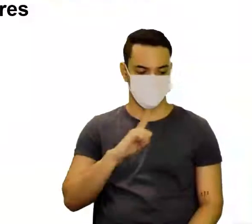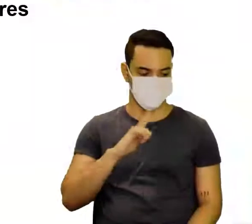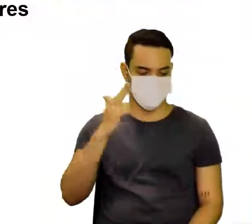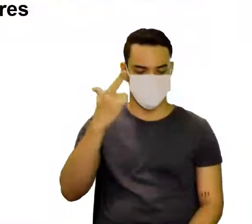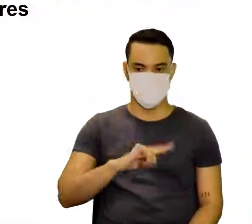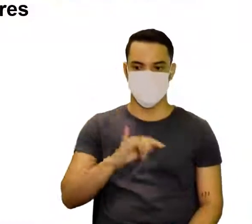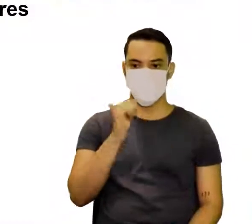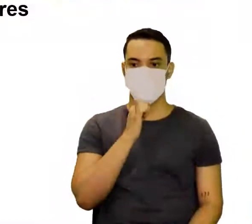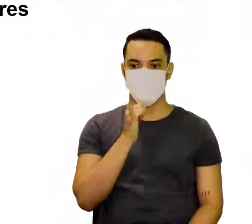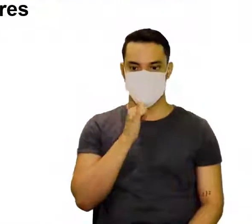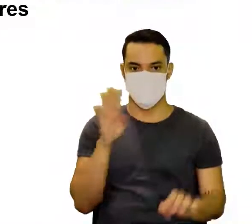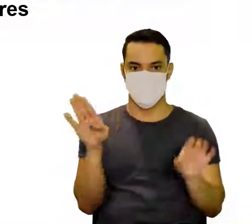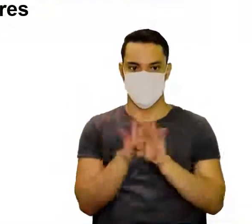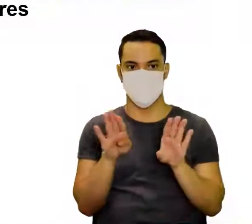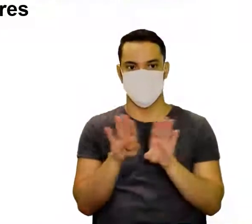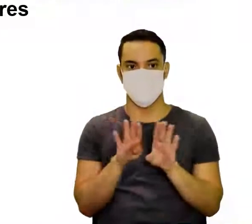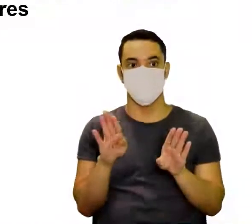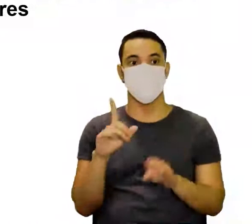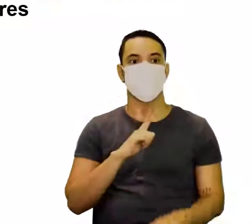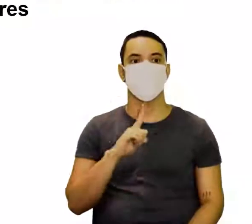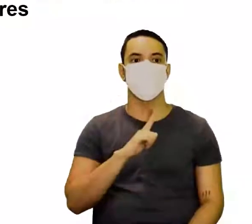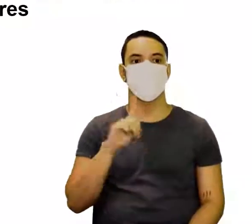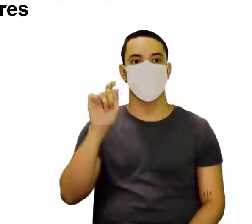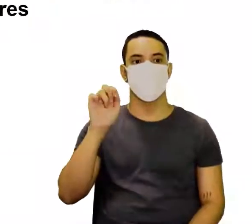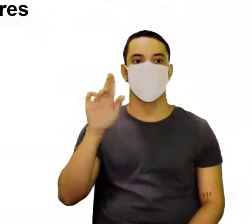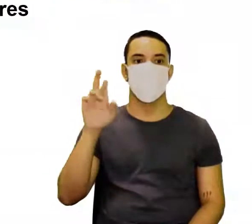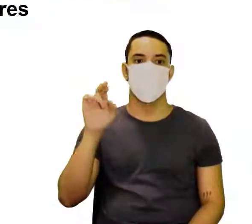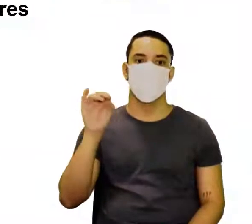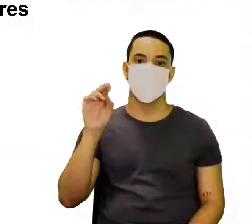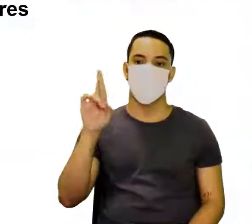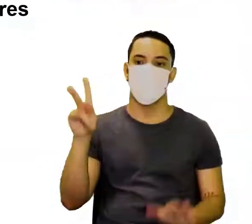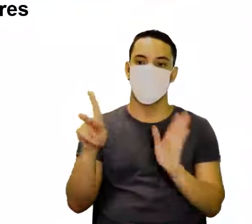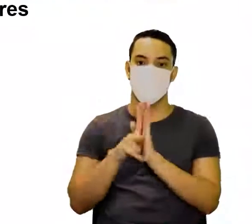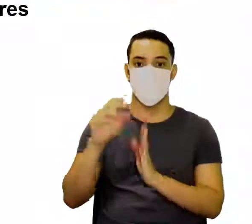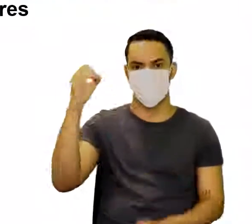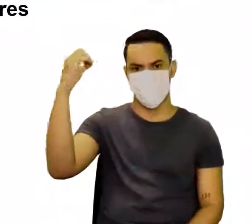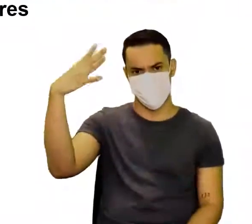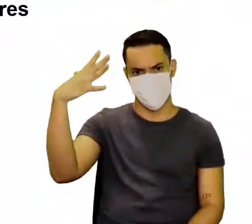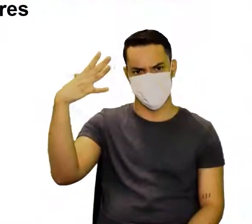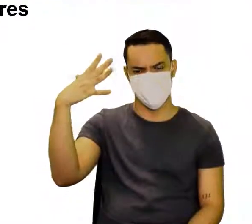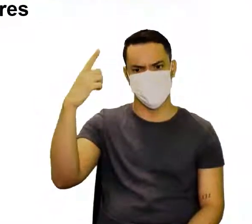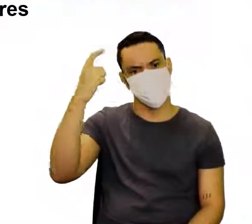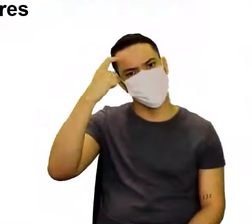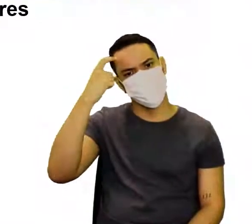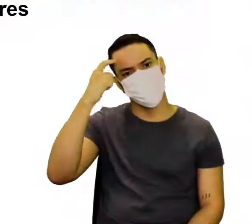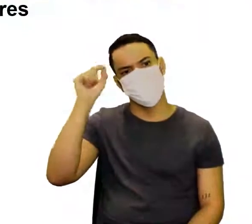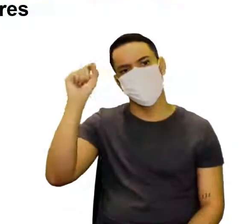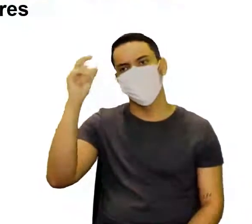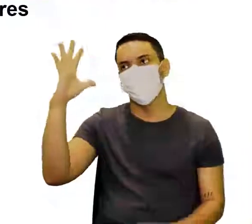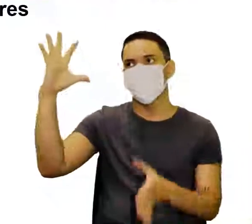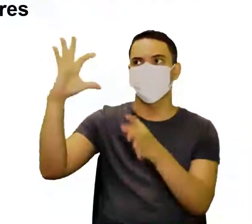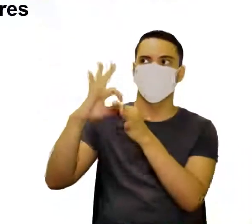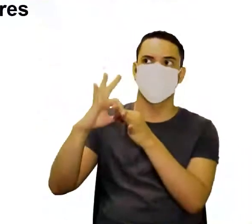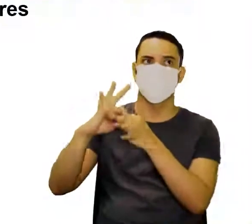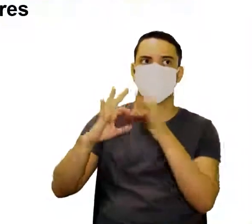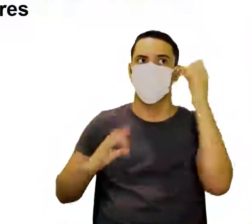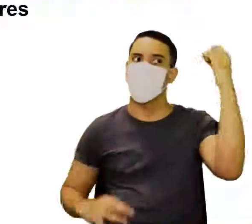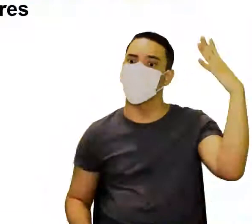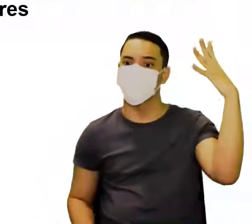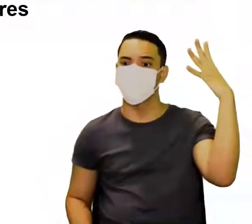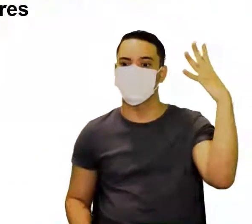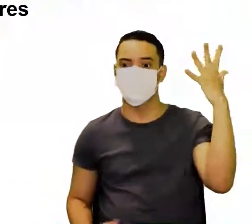exemplos? Temos, pessoal, nós temos aqui, ó, o gerador luminoso. Aí você pensa o que é luminoso? Você pensa em luz,